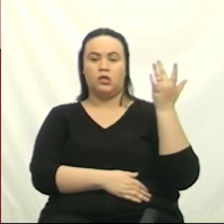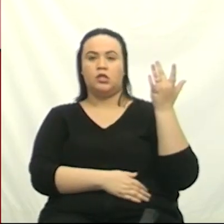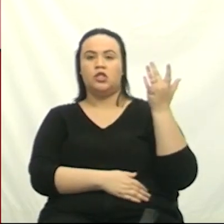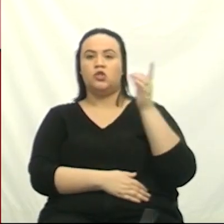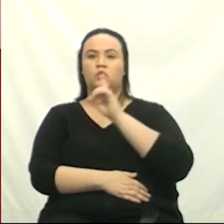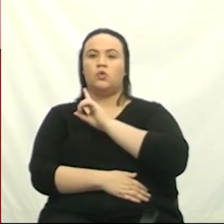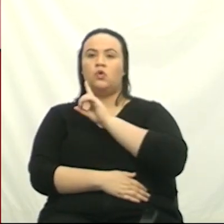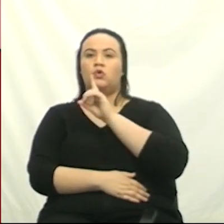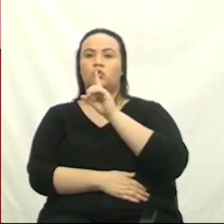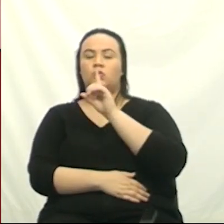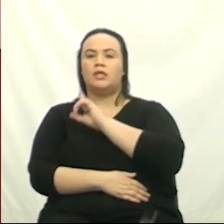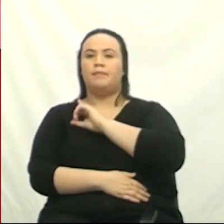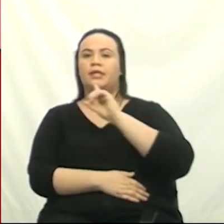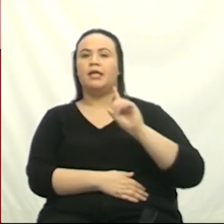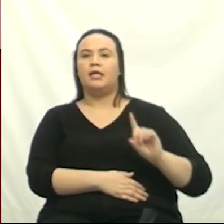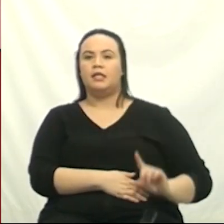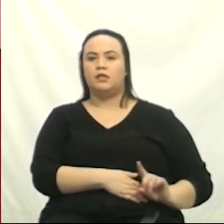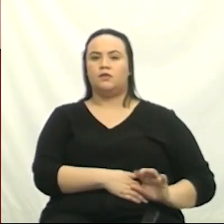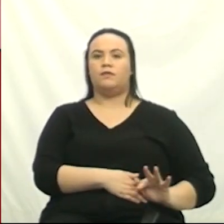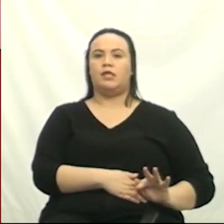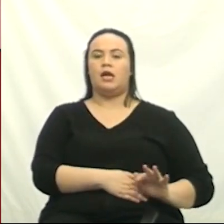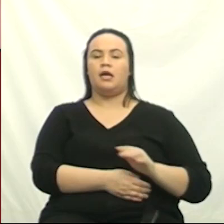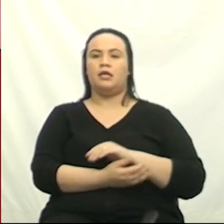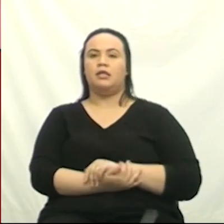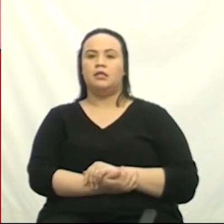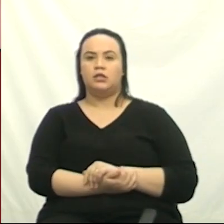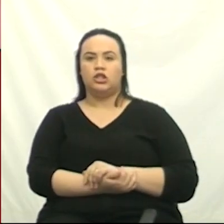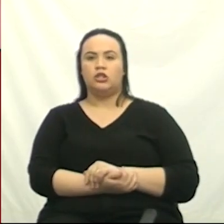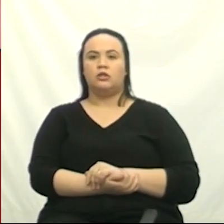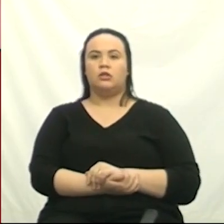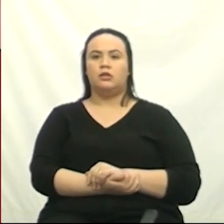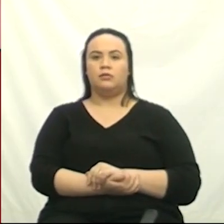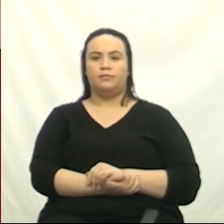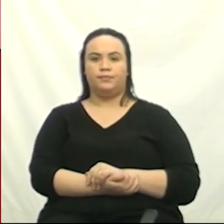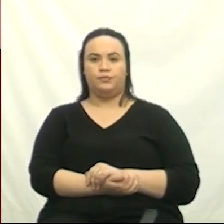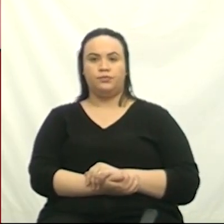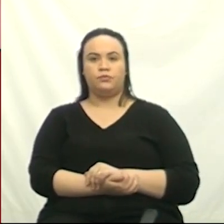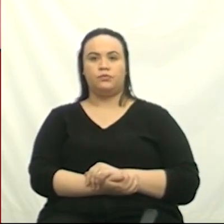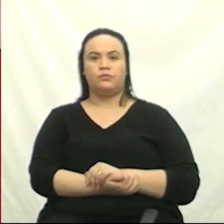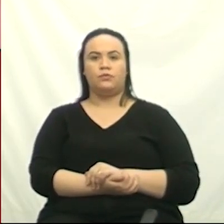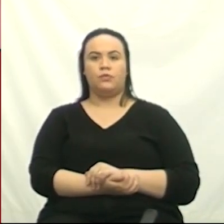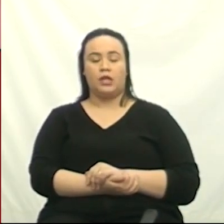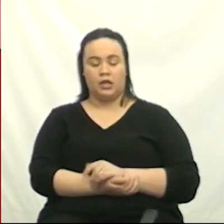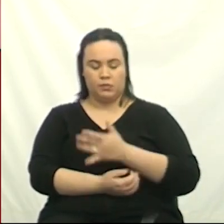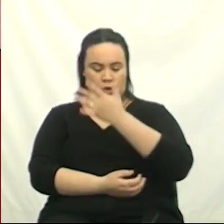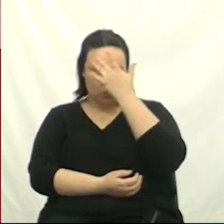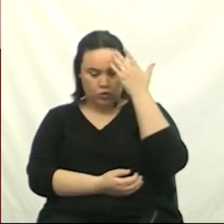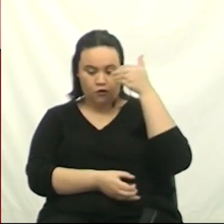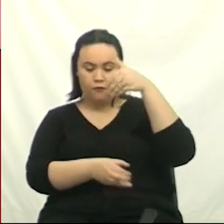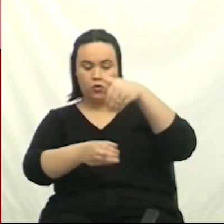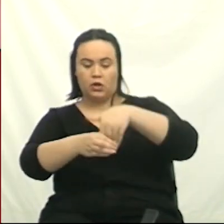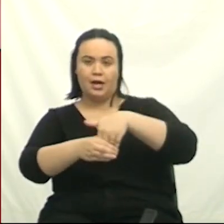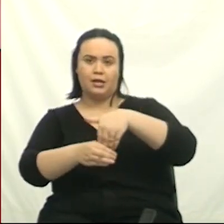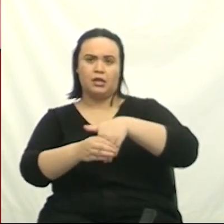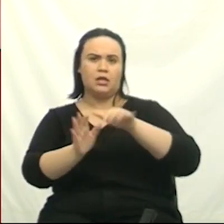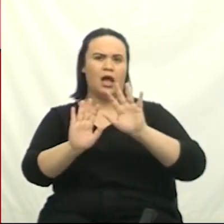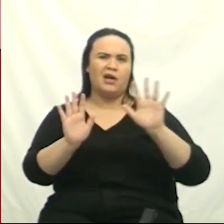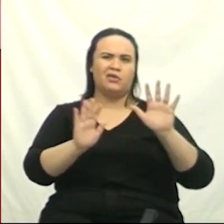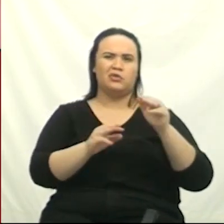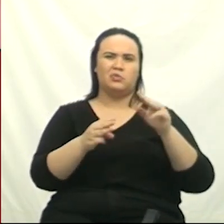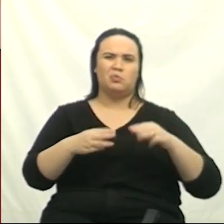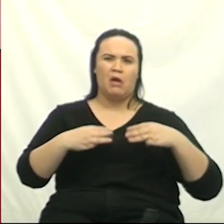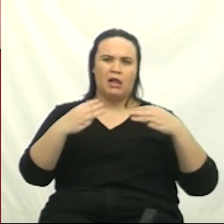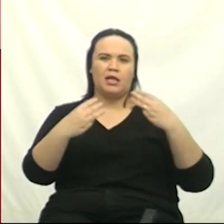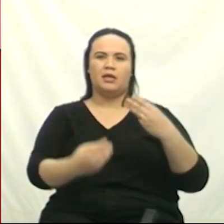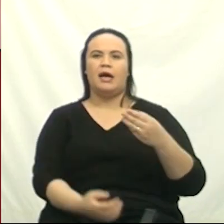federais né chegar lá no senado da república com os senadores que foram eleitos não os ministros